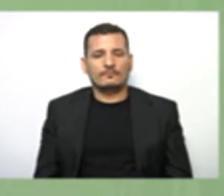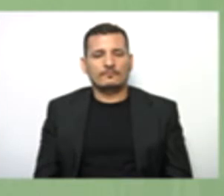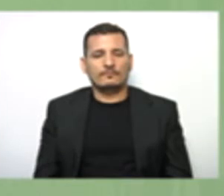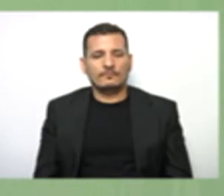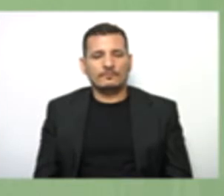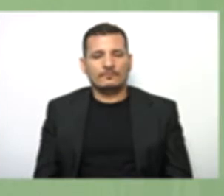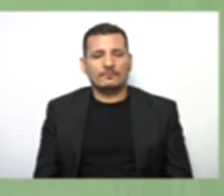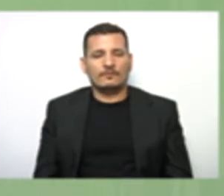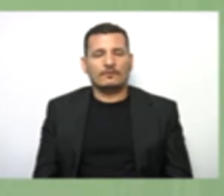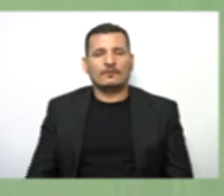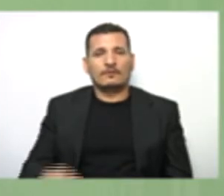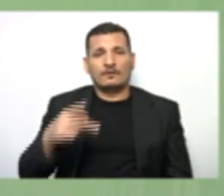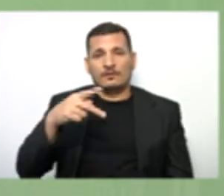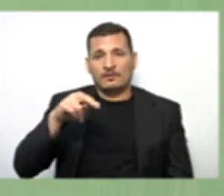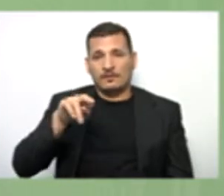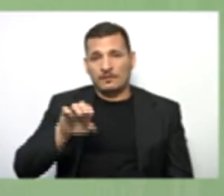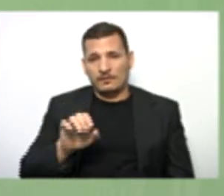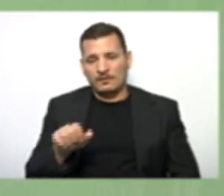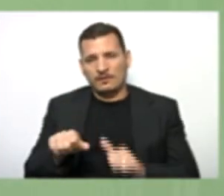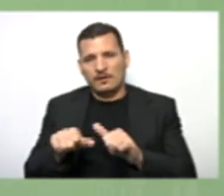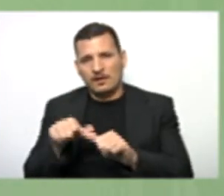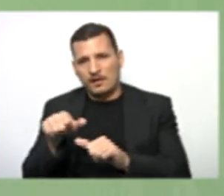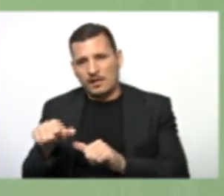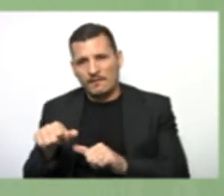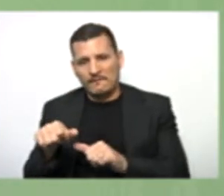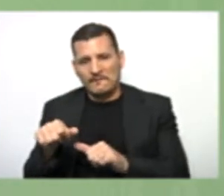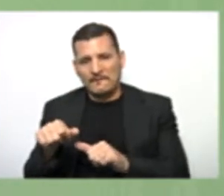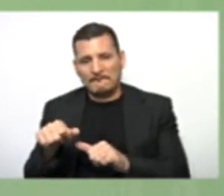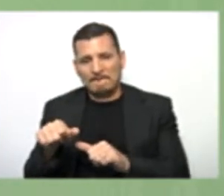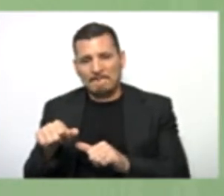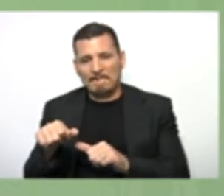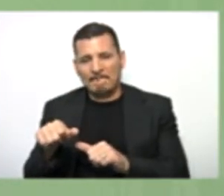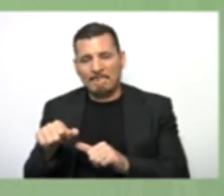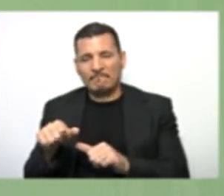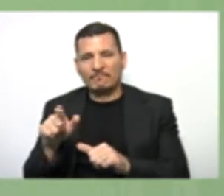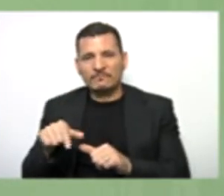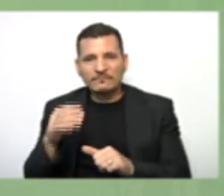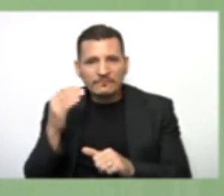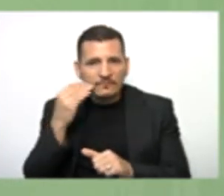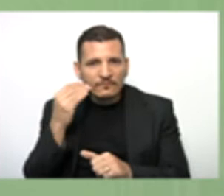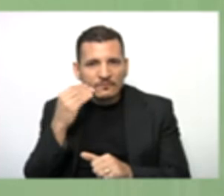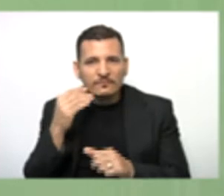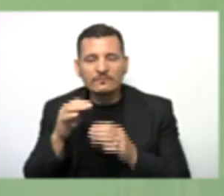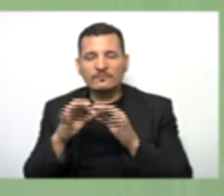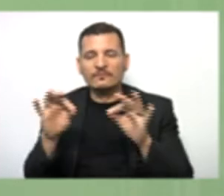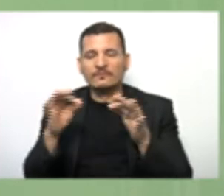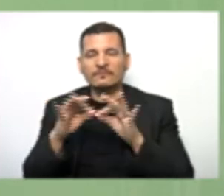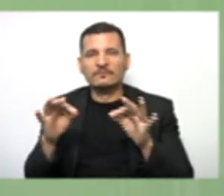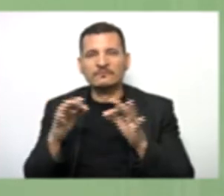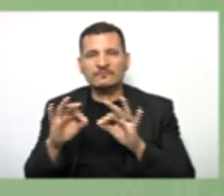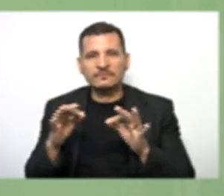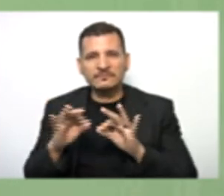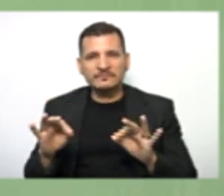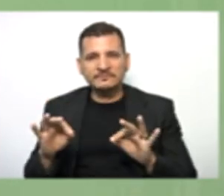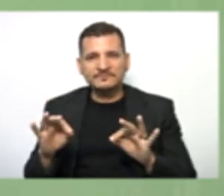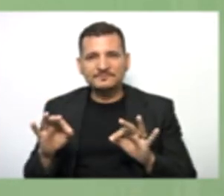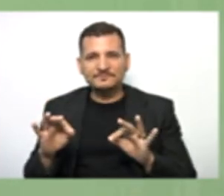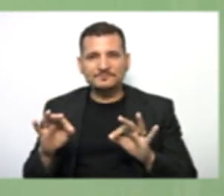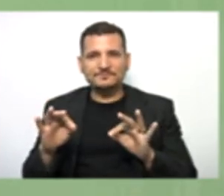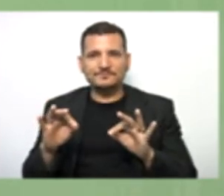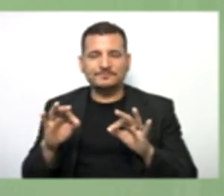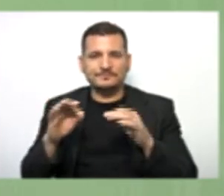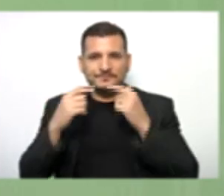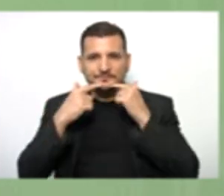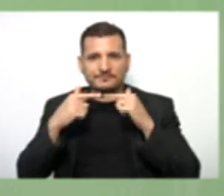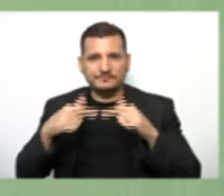O pré-compilador, a etapa de pré-compilação, é aquela verificação da sintaxe da codificação na linguagem